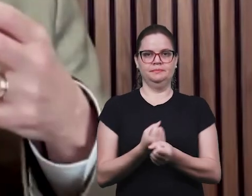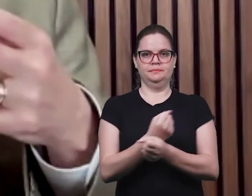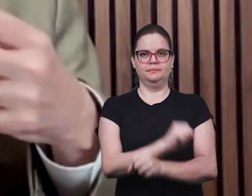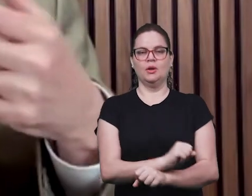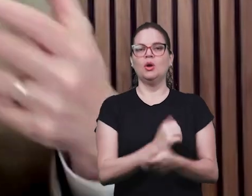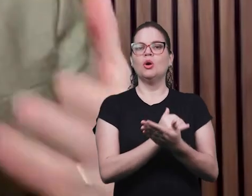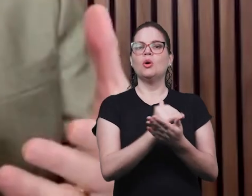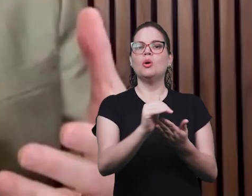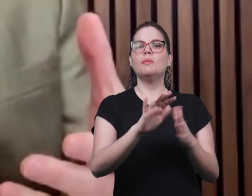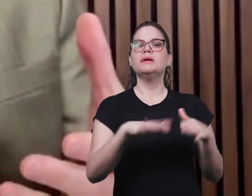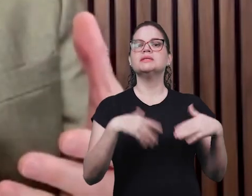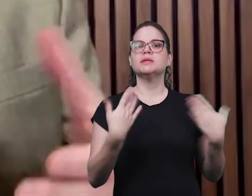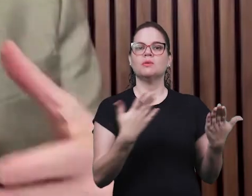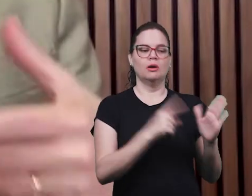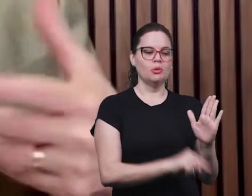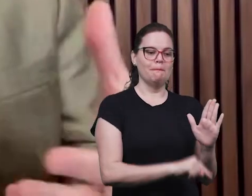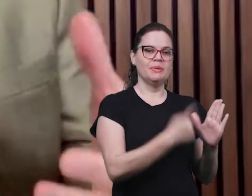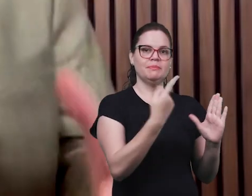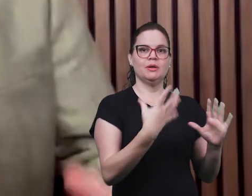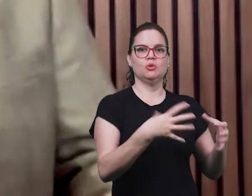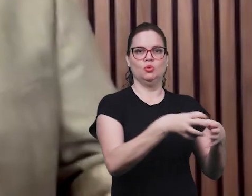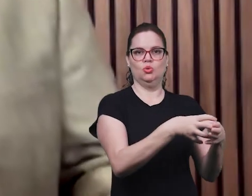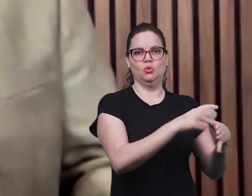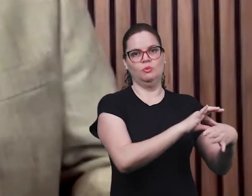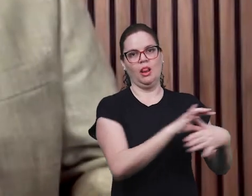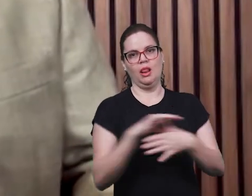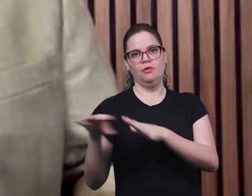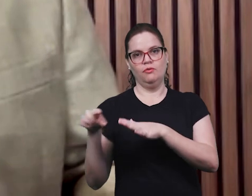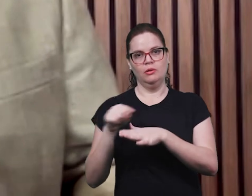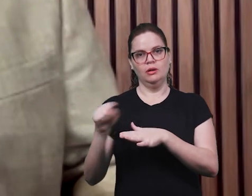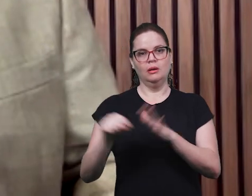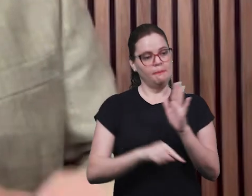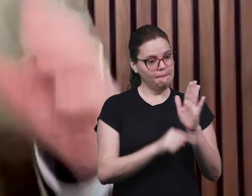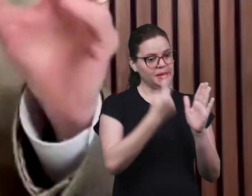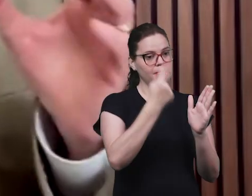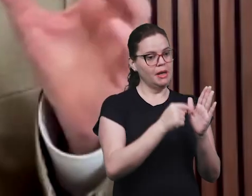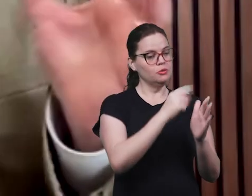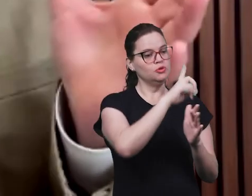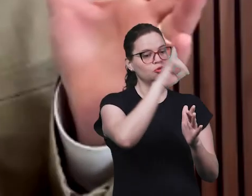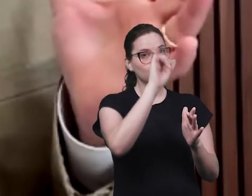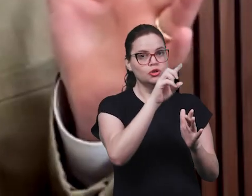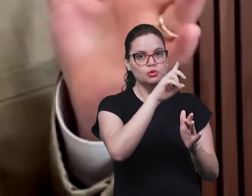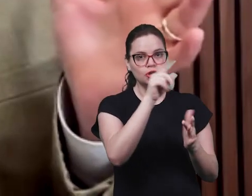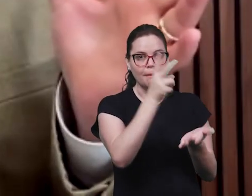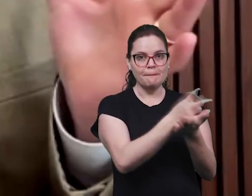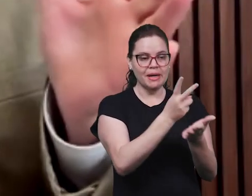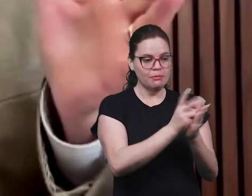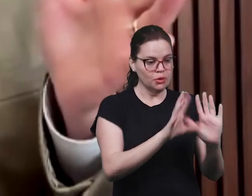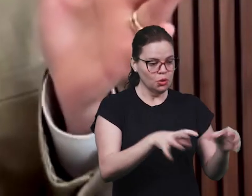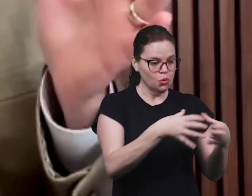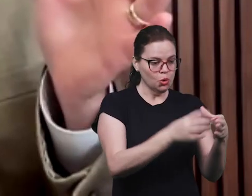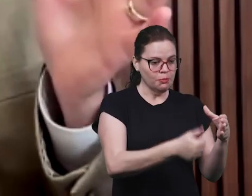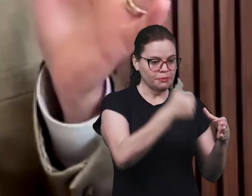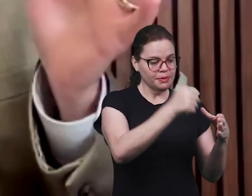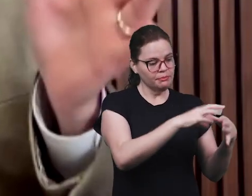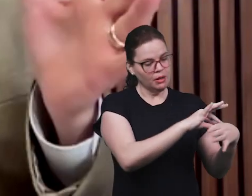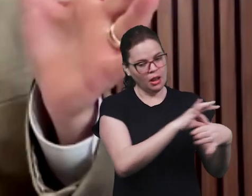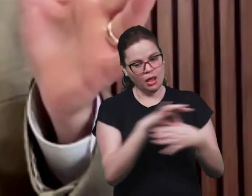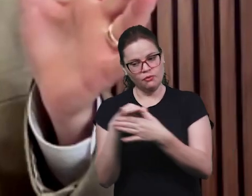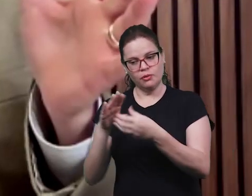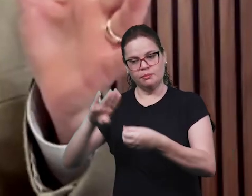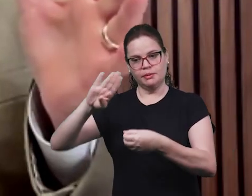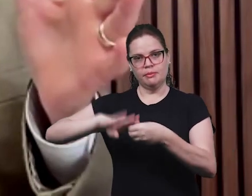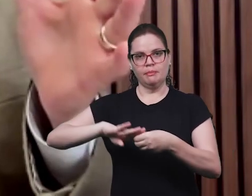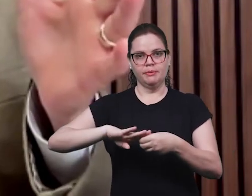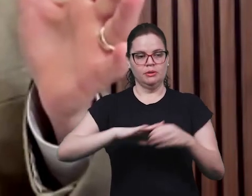a partir da primeira leva, né, da primeira deportação. E da primeira leva até o decreto de